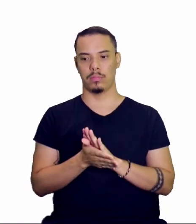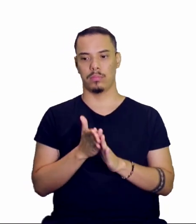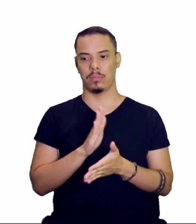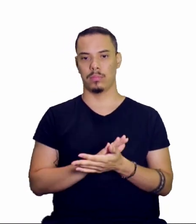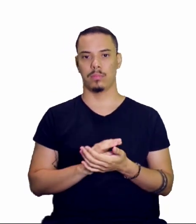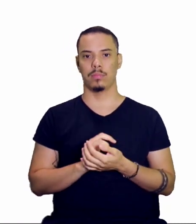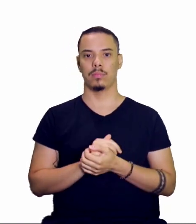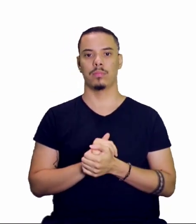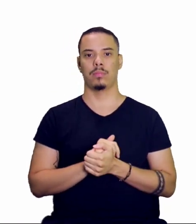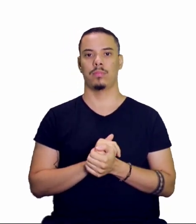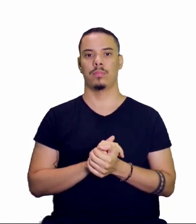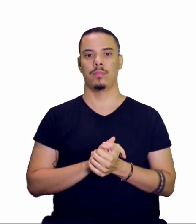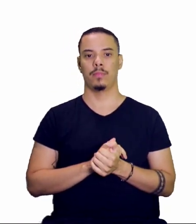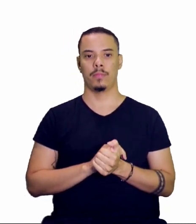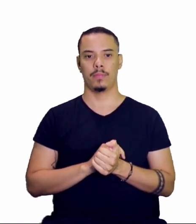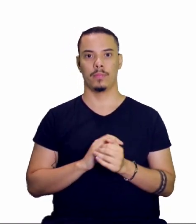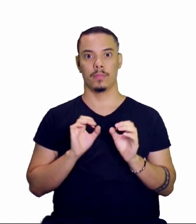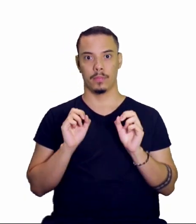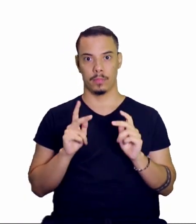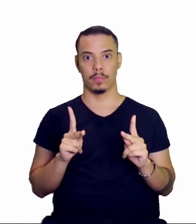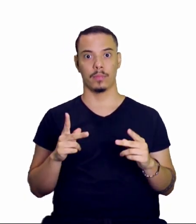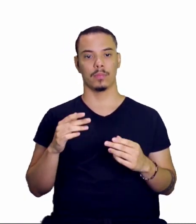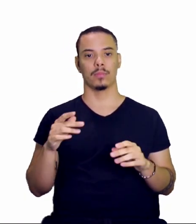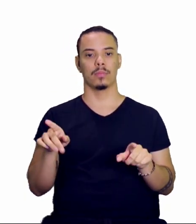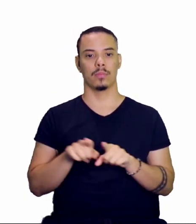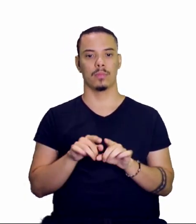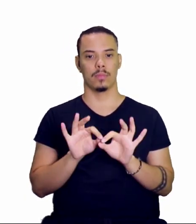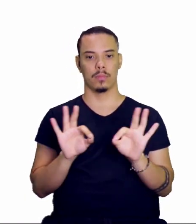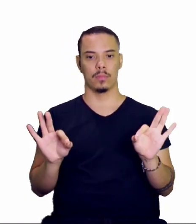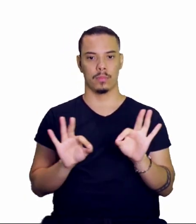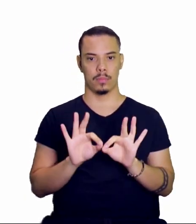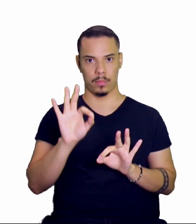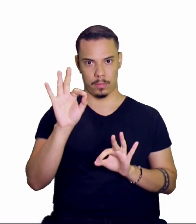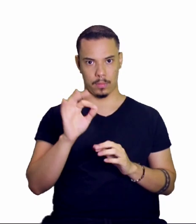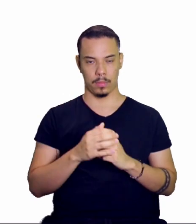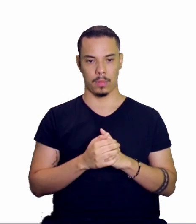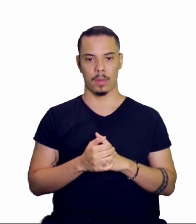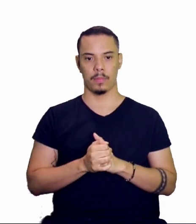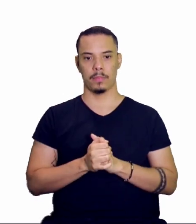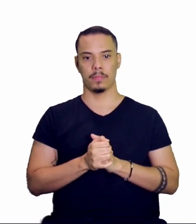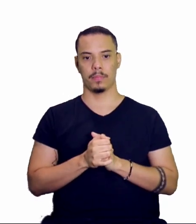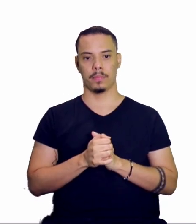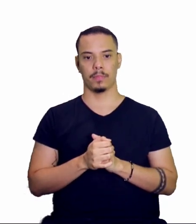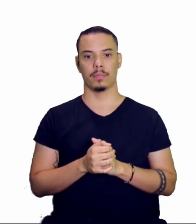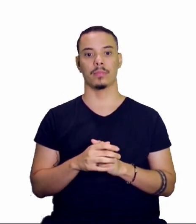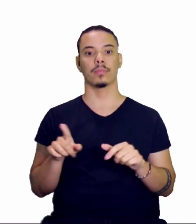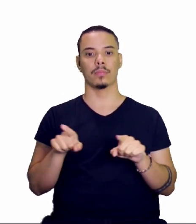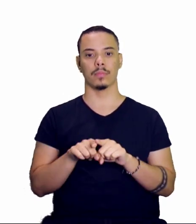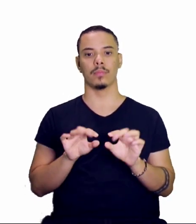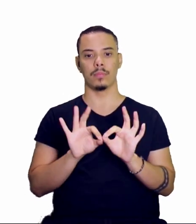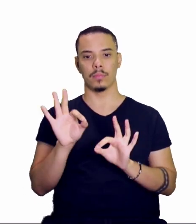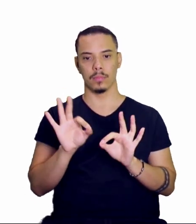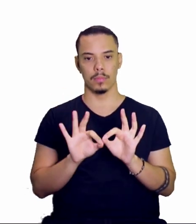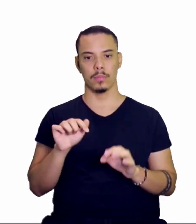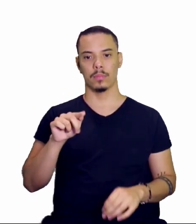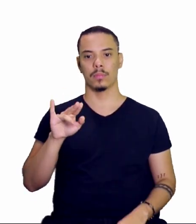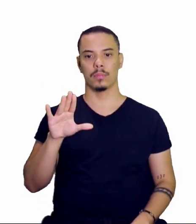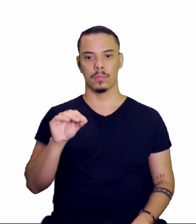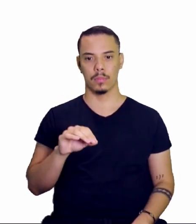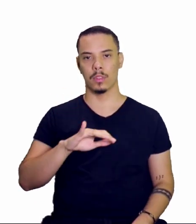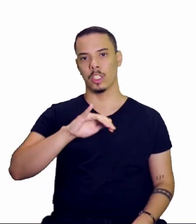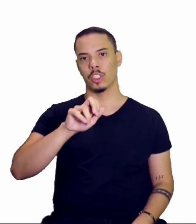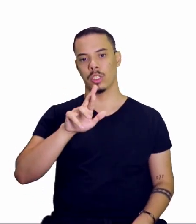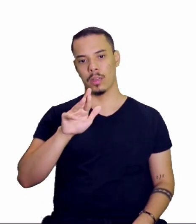Envia lá no nosso grupo que a gente responde. Justamente. Comprimento, vamos ver aqui os exemplos. Ó, metro, quilômetro, jarda,